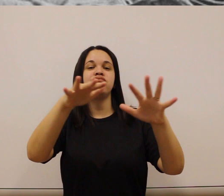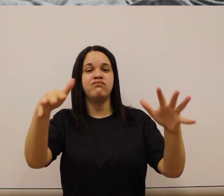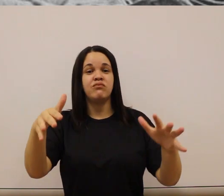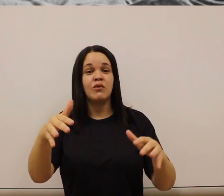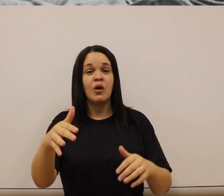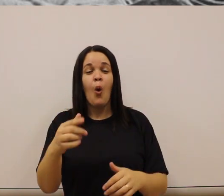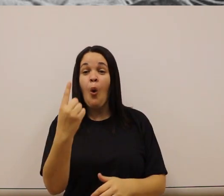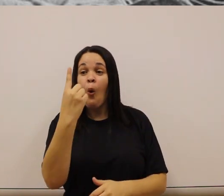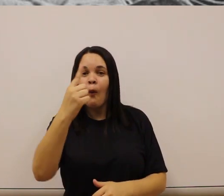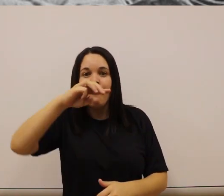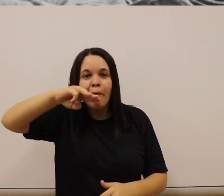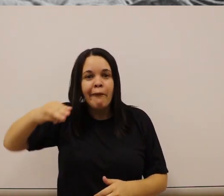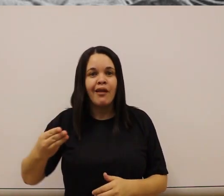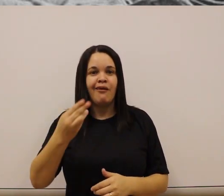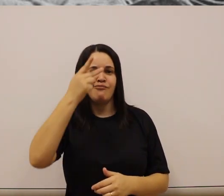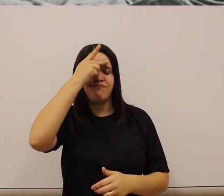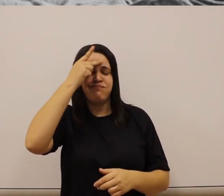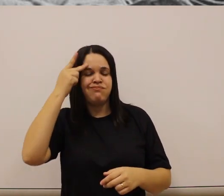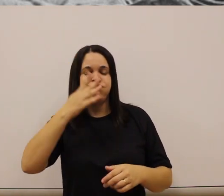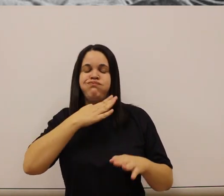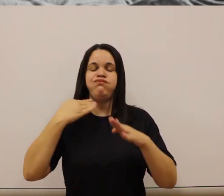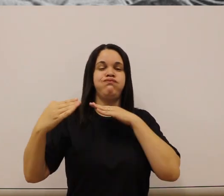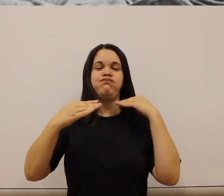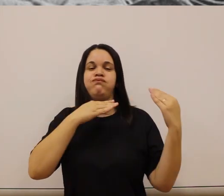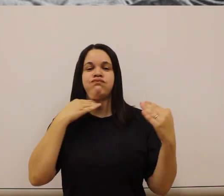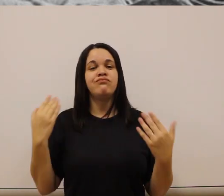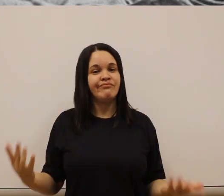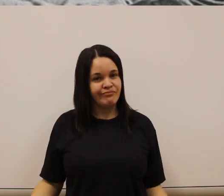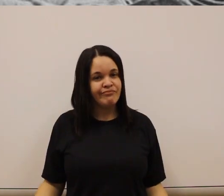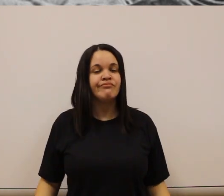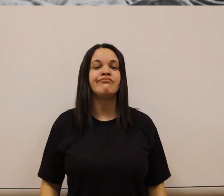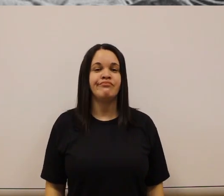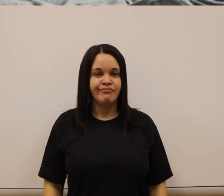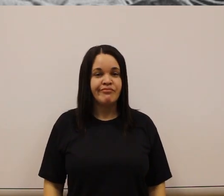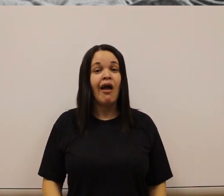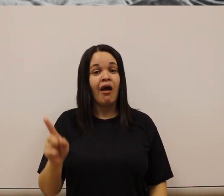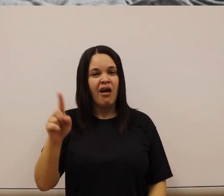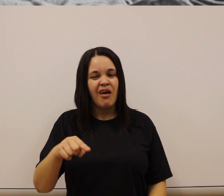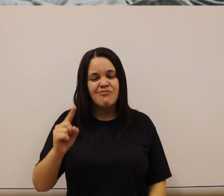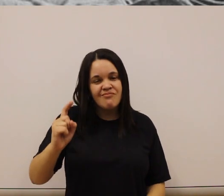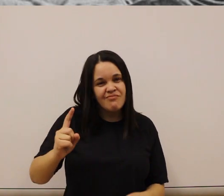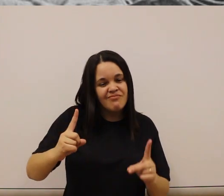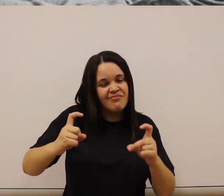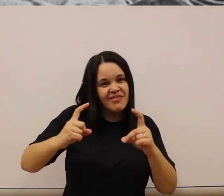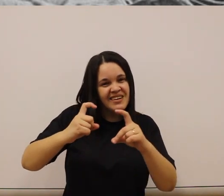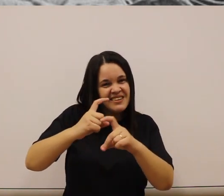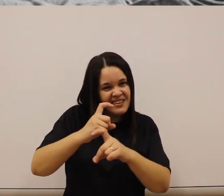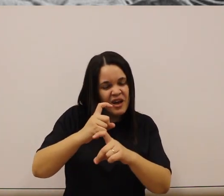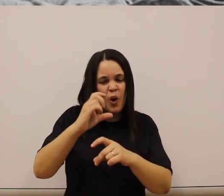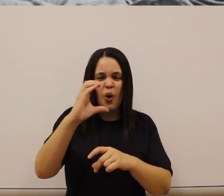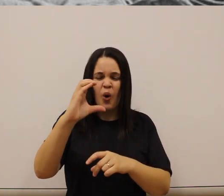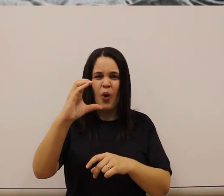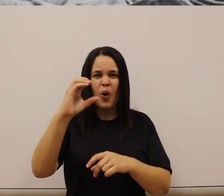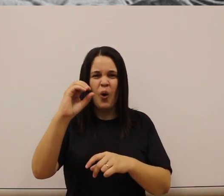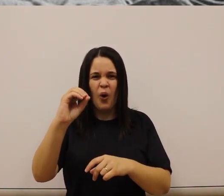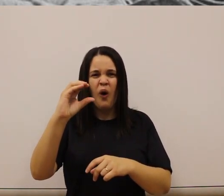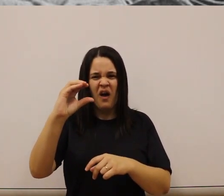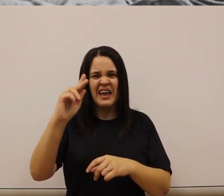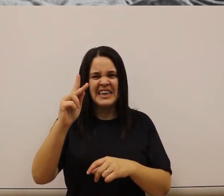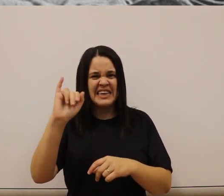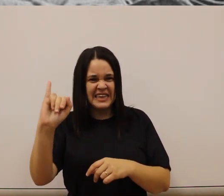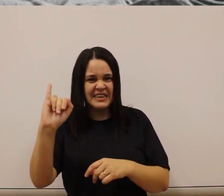Acredita-se que mais de 1 milhão de pessoas tenham morrido. Causado por uma bactéria, o bacilo de Koch,